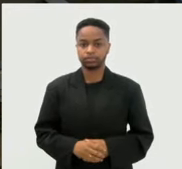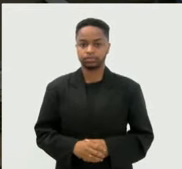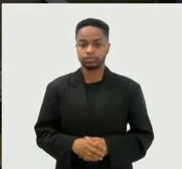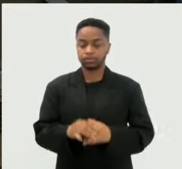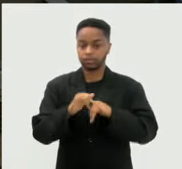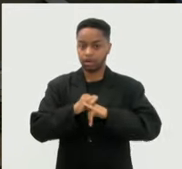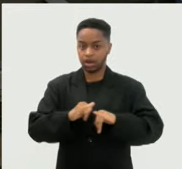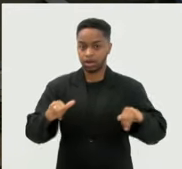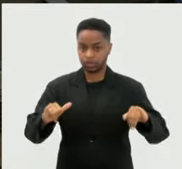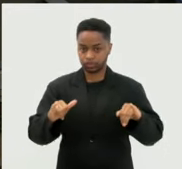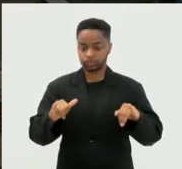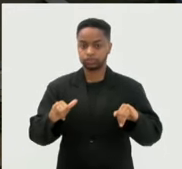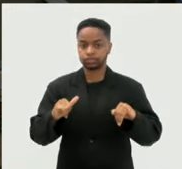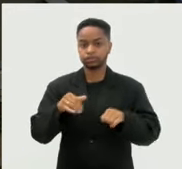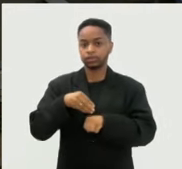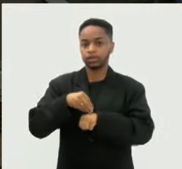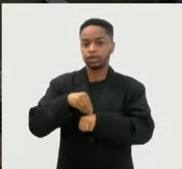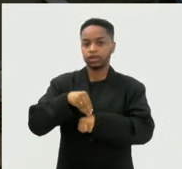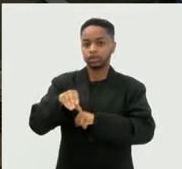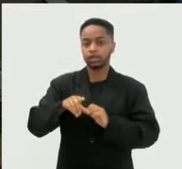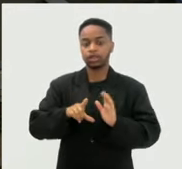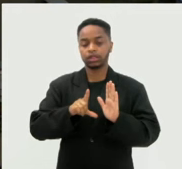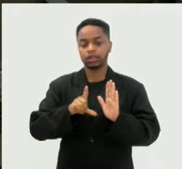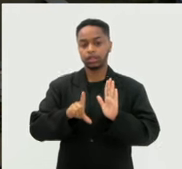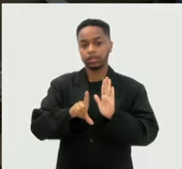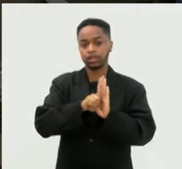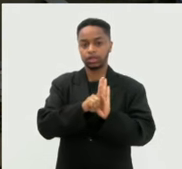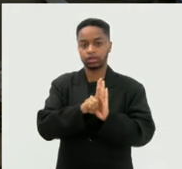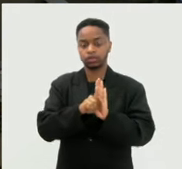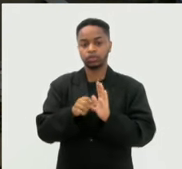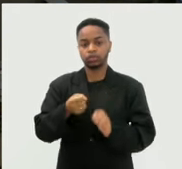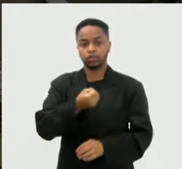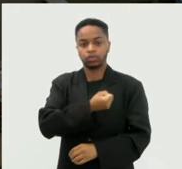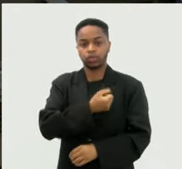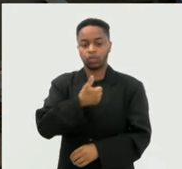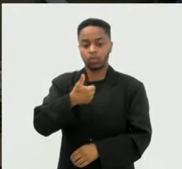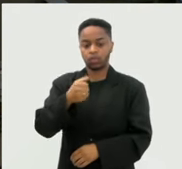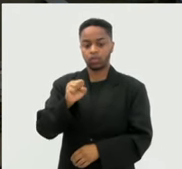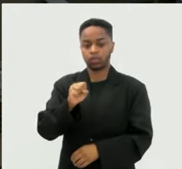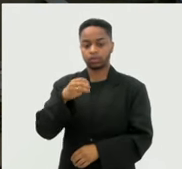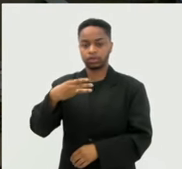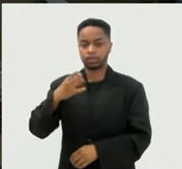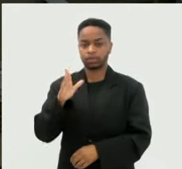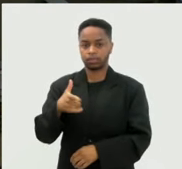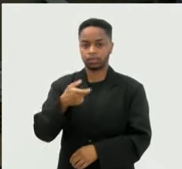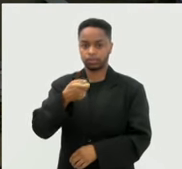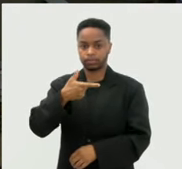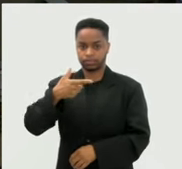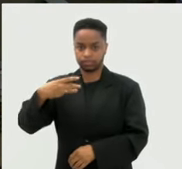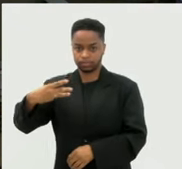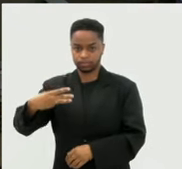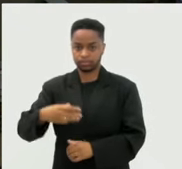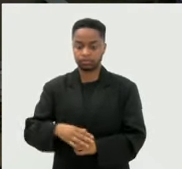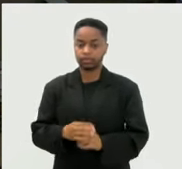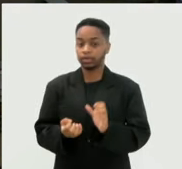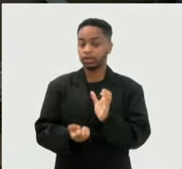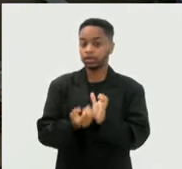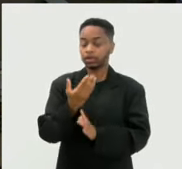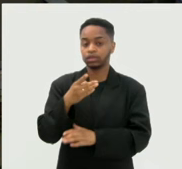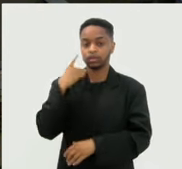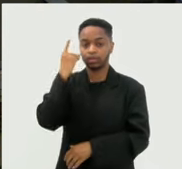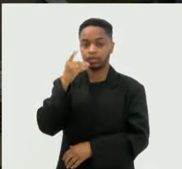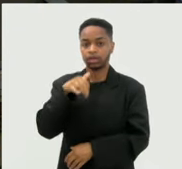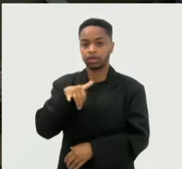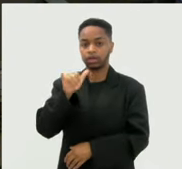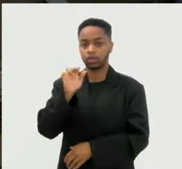Anuncio indicação legislativa número 183 de 2023, de autoria do deputado Yuri,